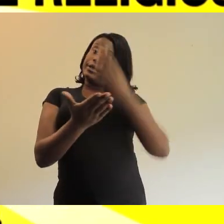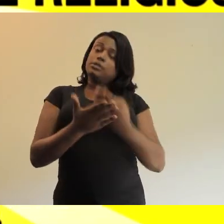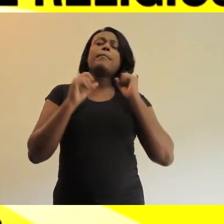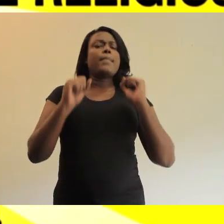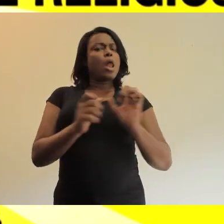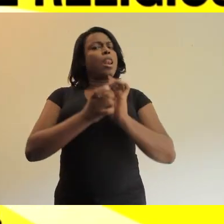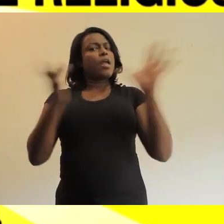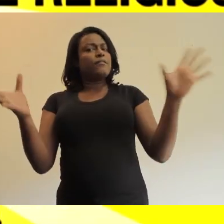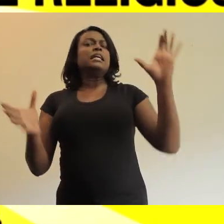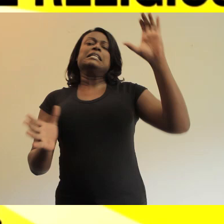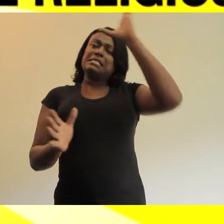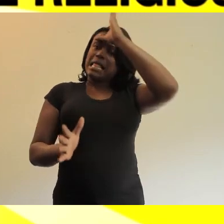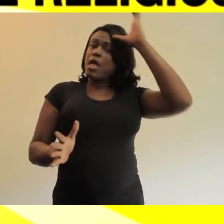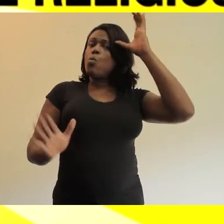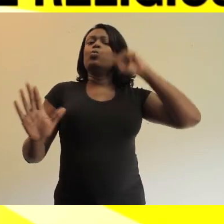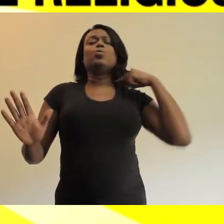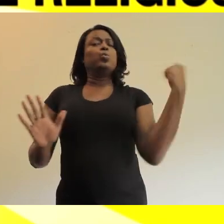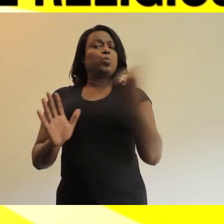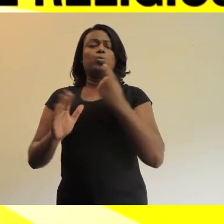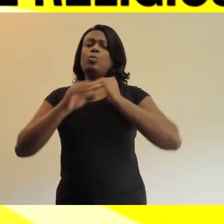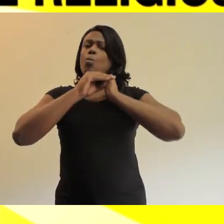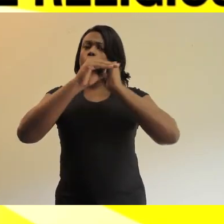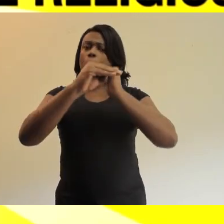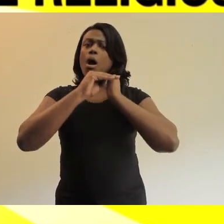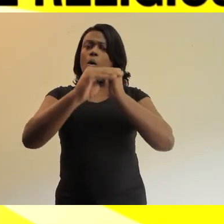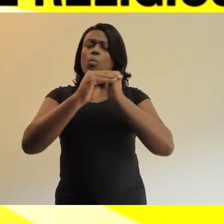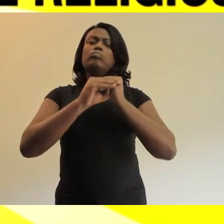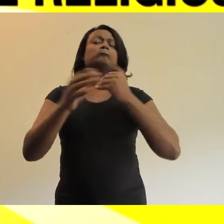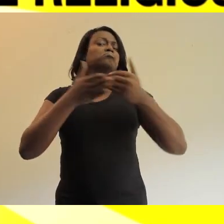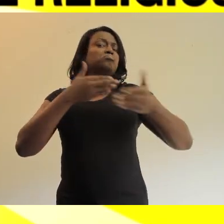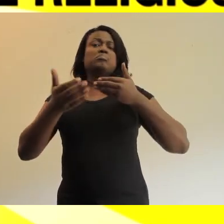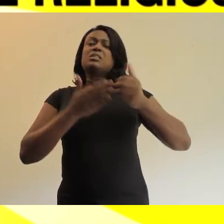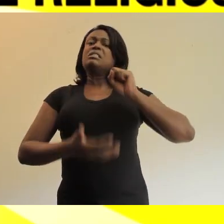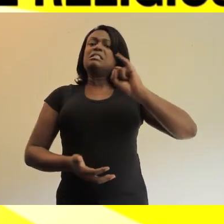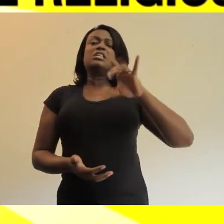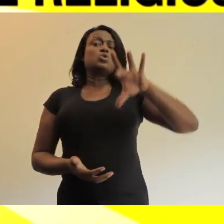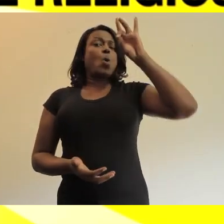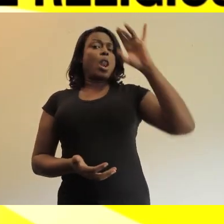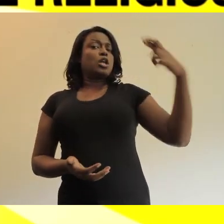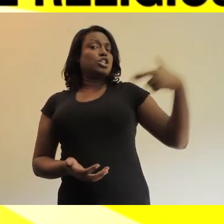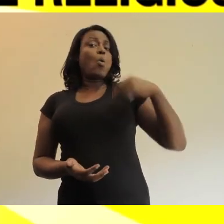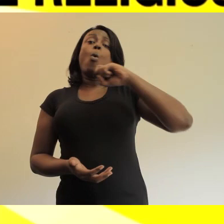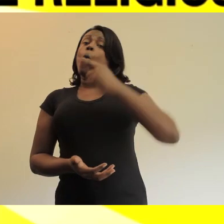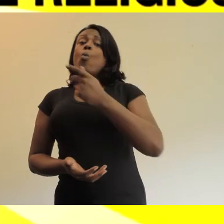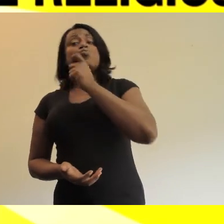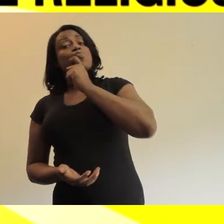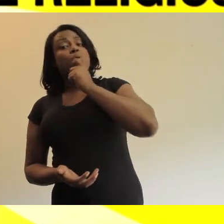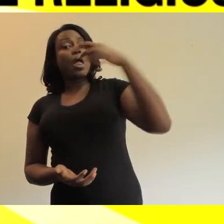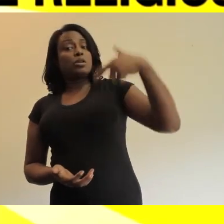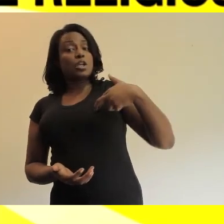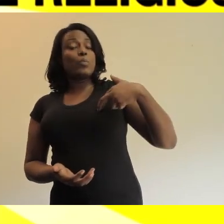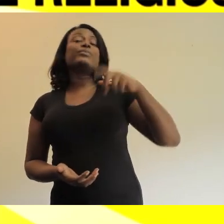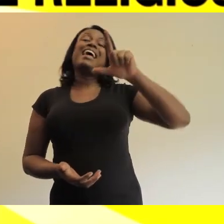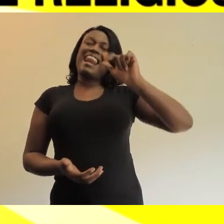cidadãos de forma igualitária Independente de sua escolha religiosa ou do fato de não ter religião alguma apesar da